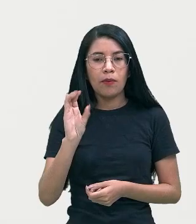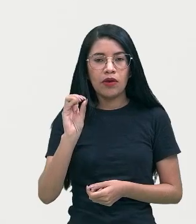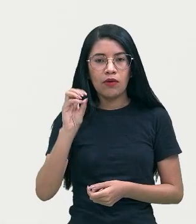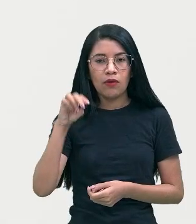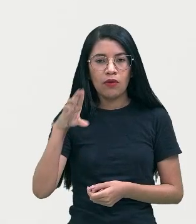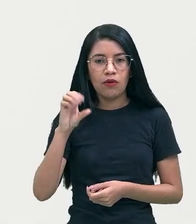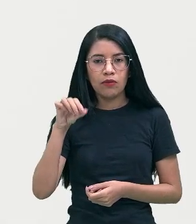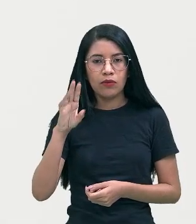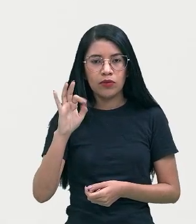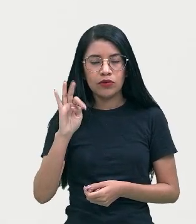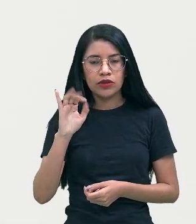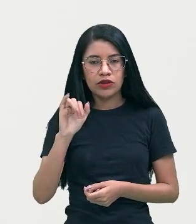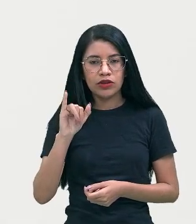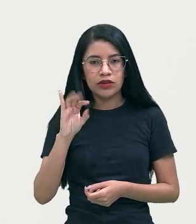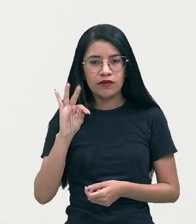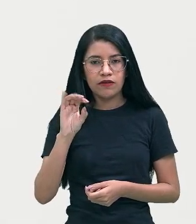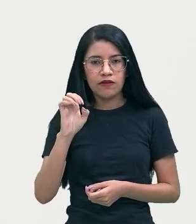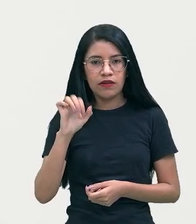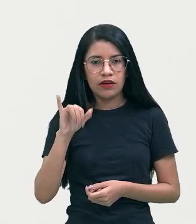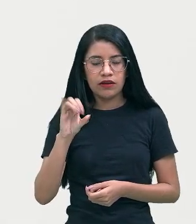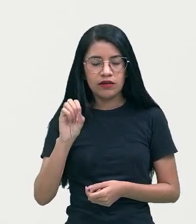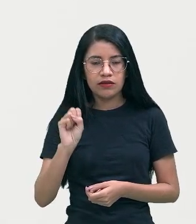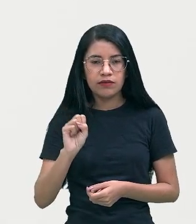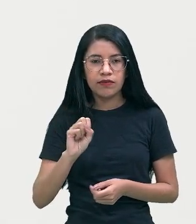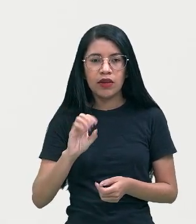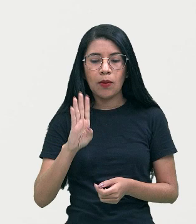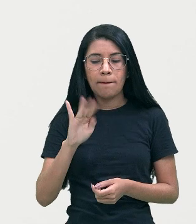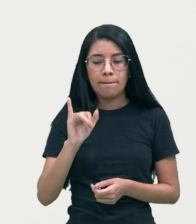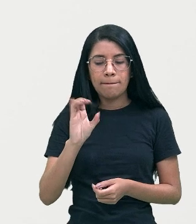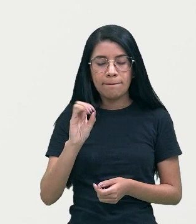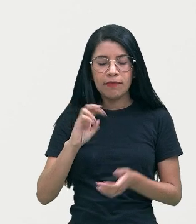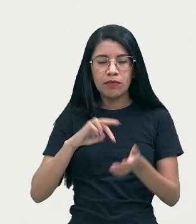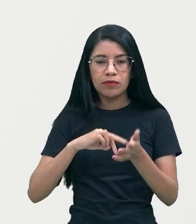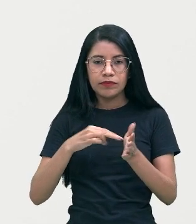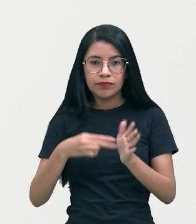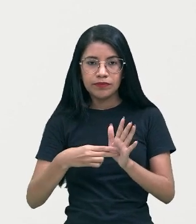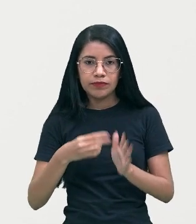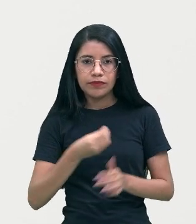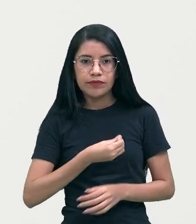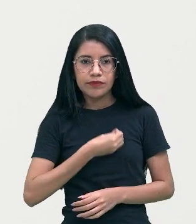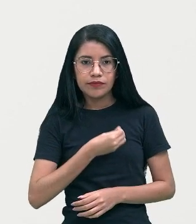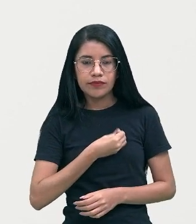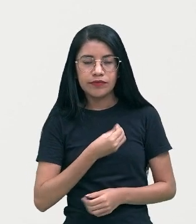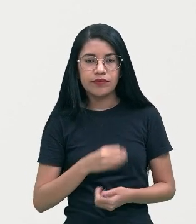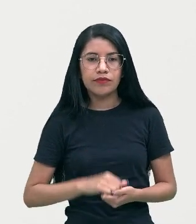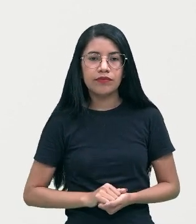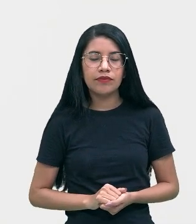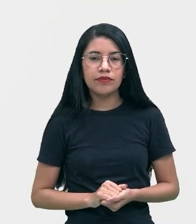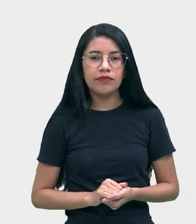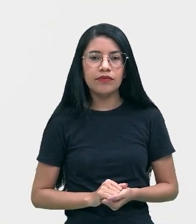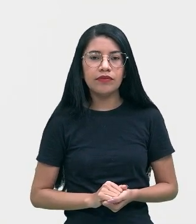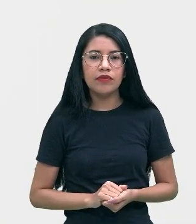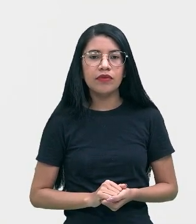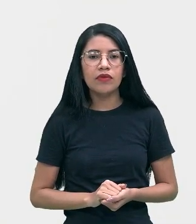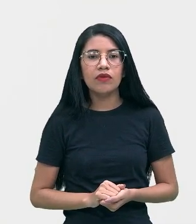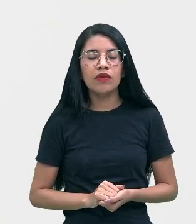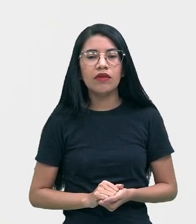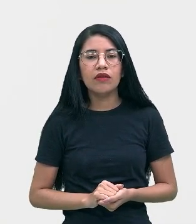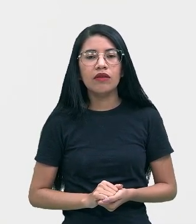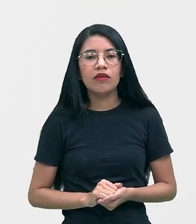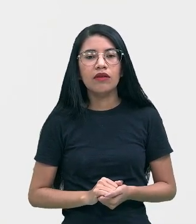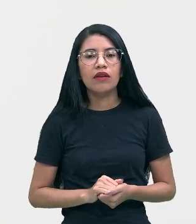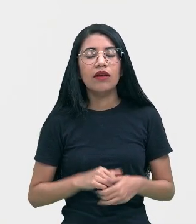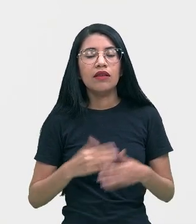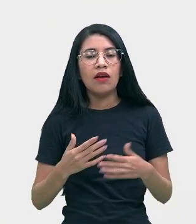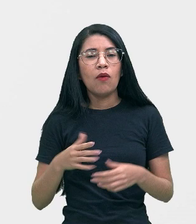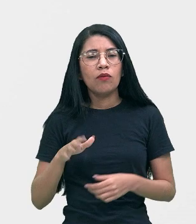biocombustíveis, ok? Bio significa vida, tá? Vamos lá. Em geral, essas